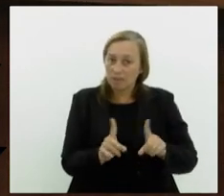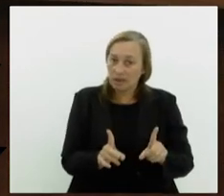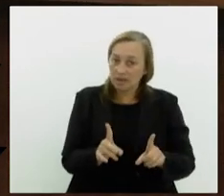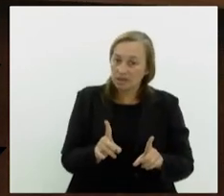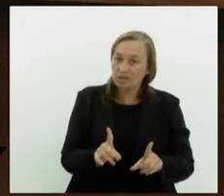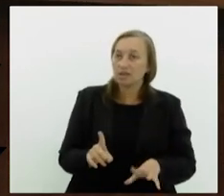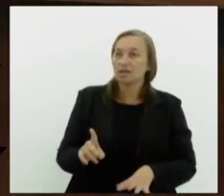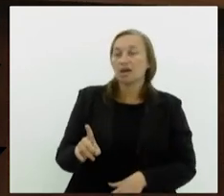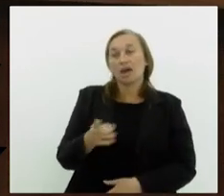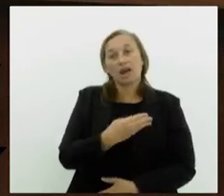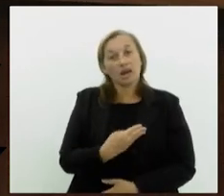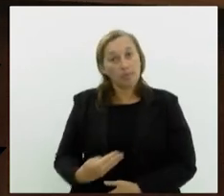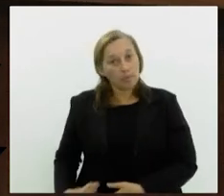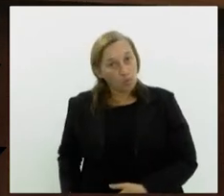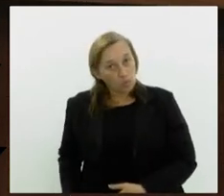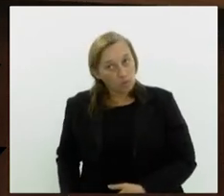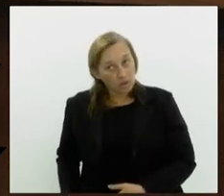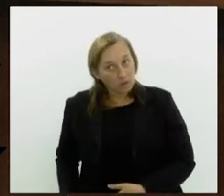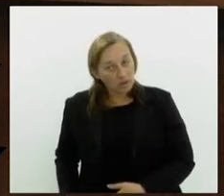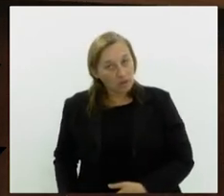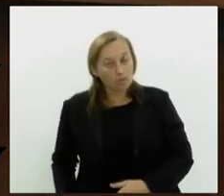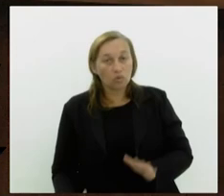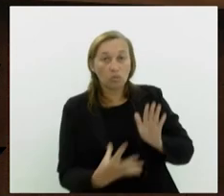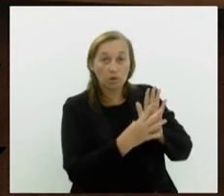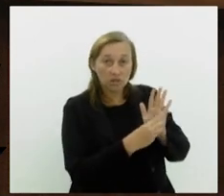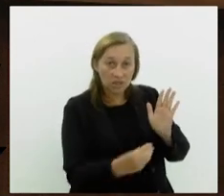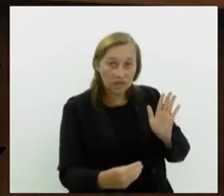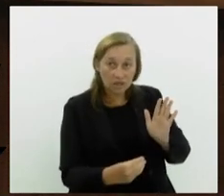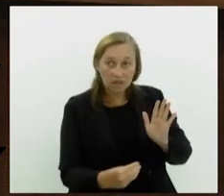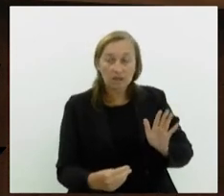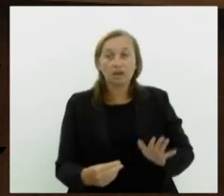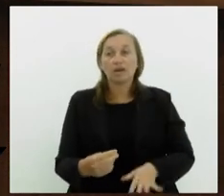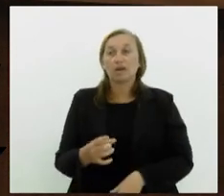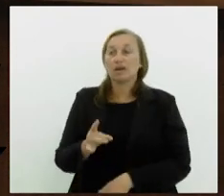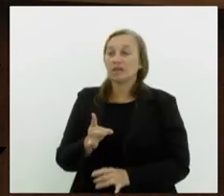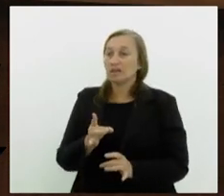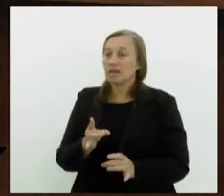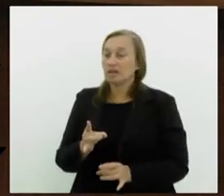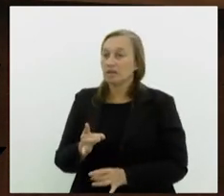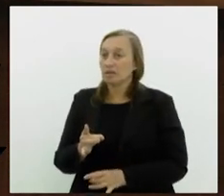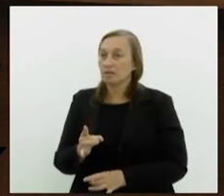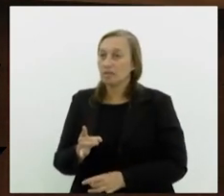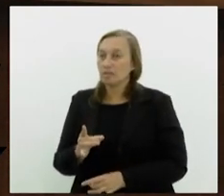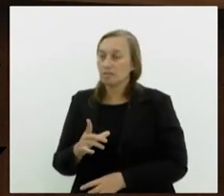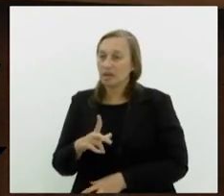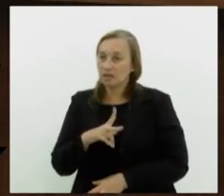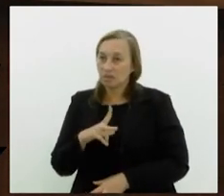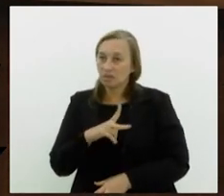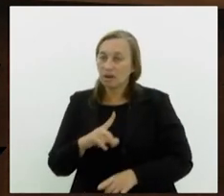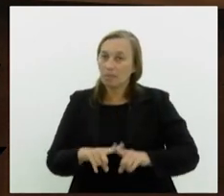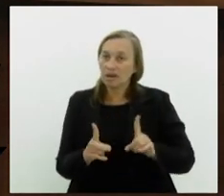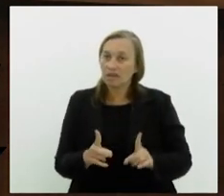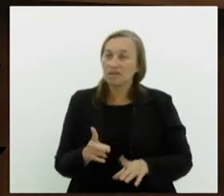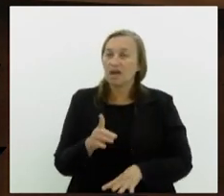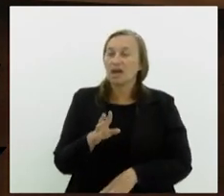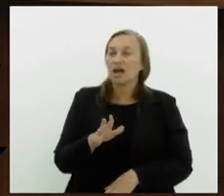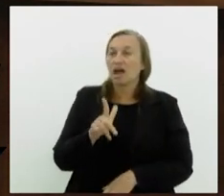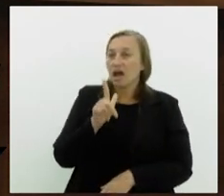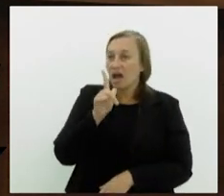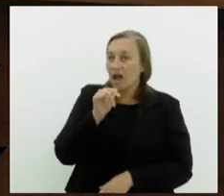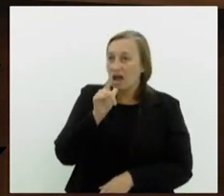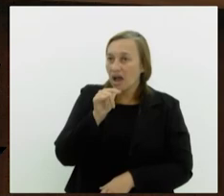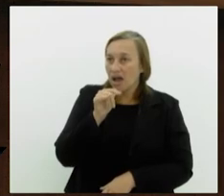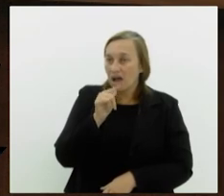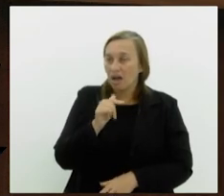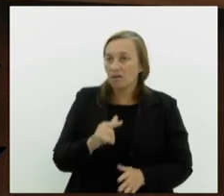uma concessão, mas a prospecção de água continua a serviço, a cargo da